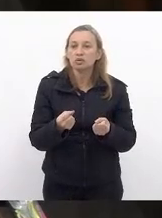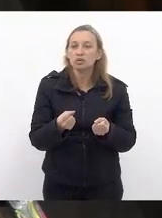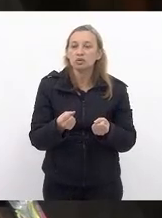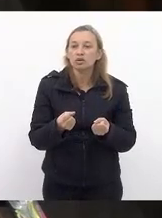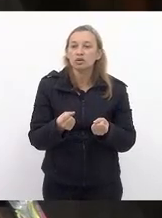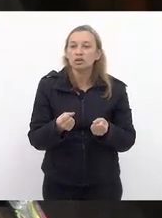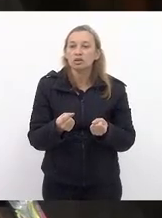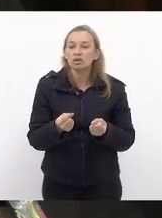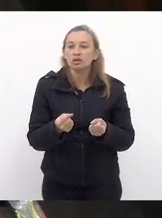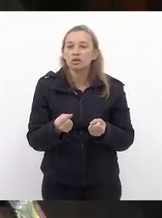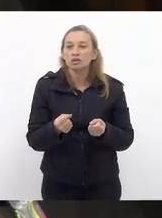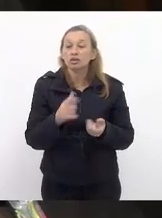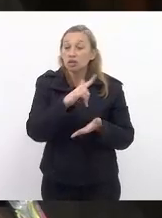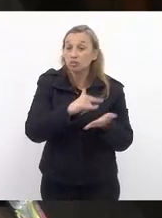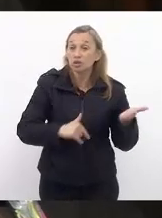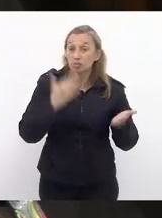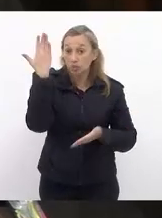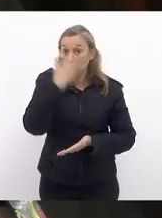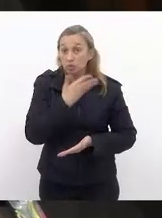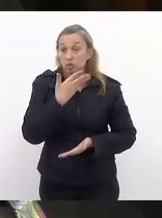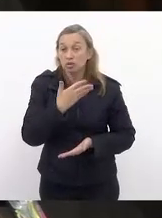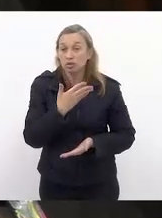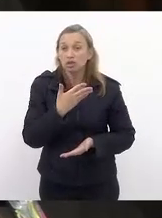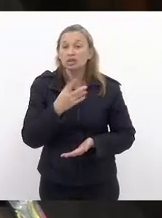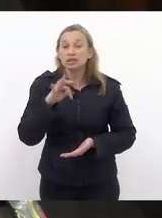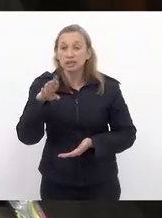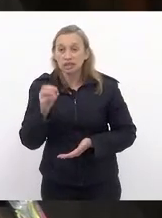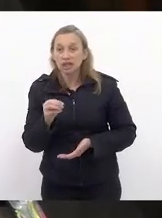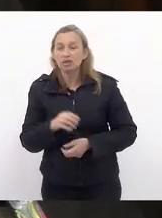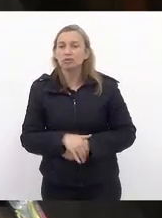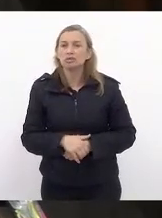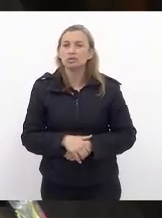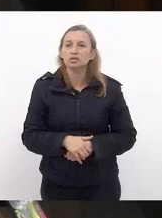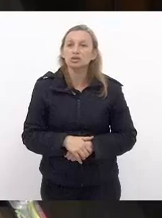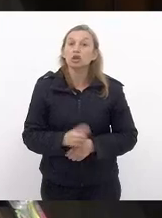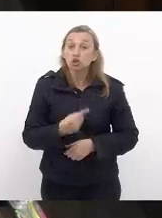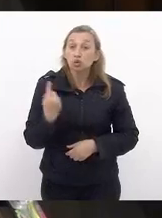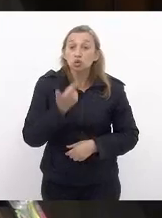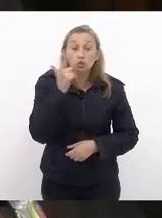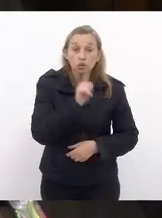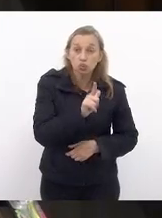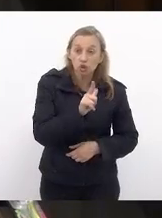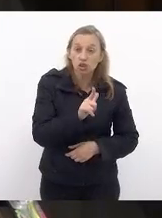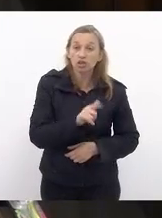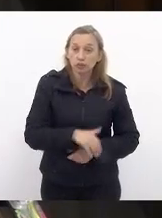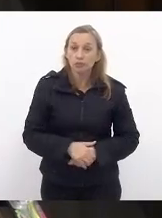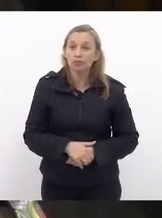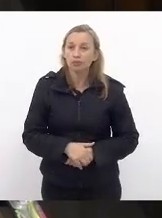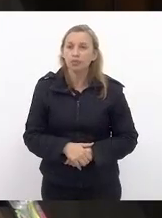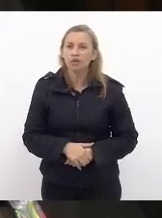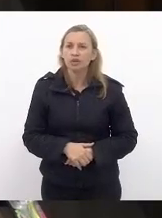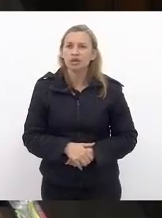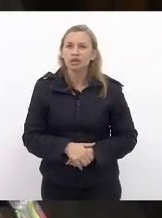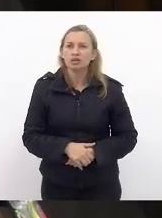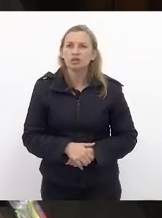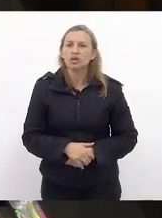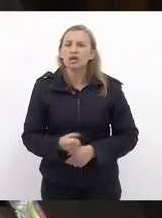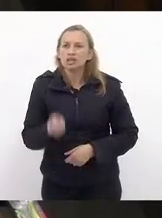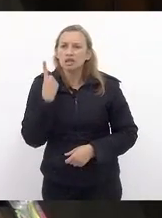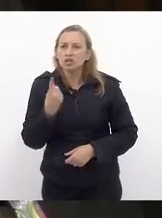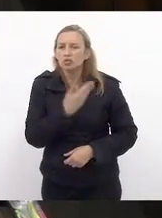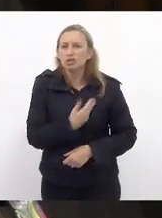e agora propriedade do passaporte sanitário nós conseguimos e Pixar esse